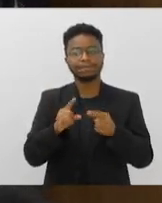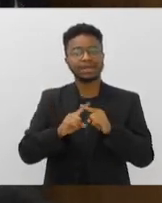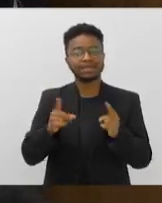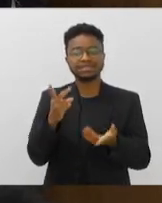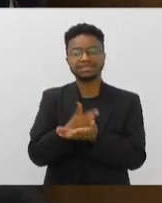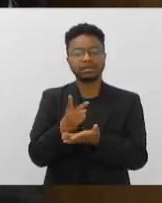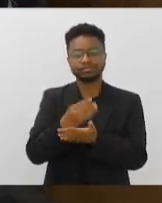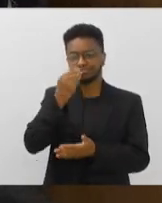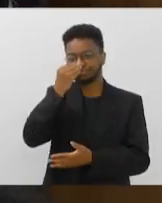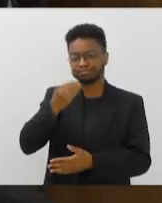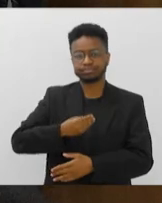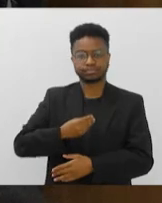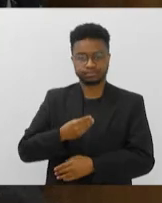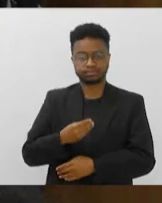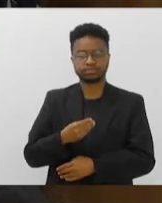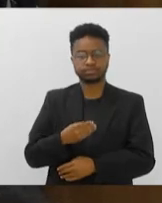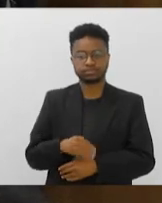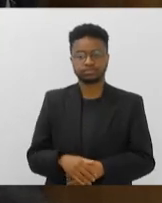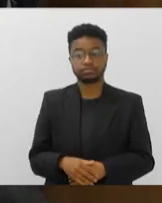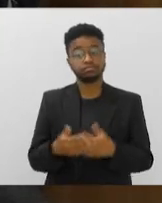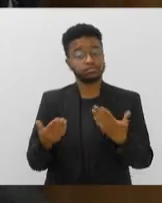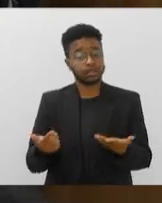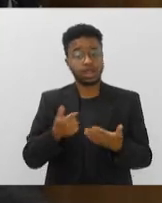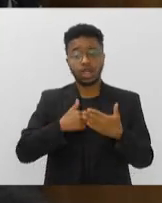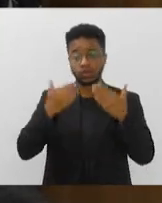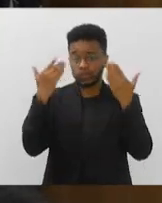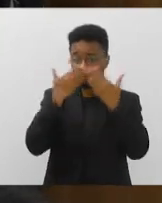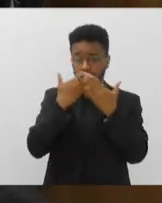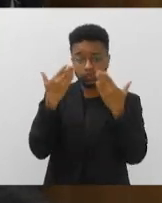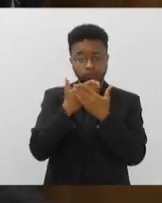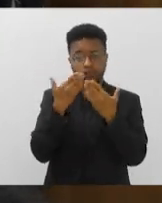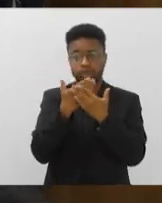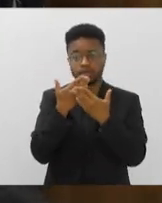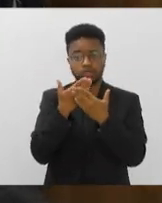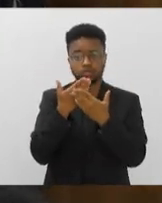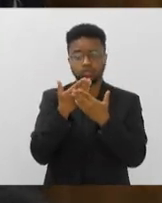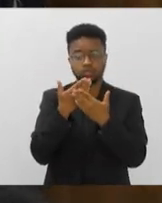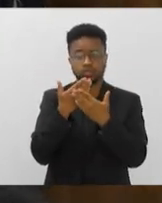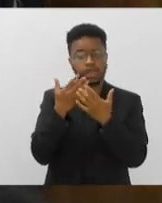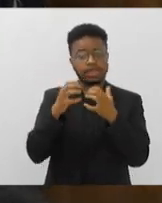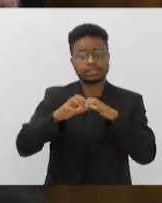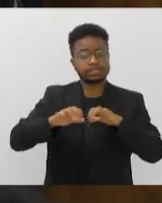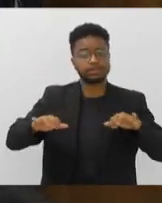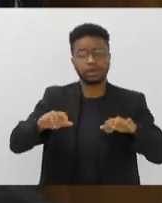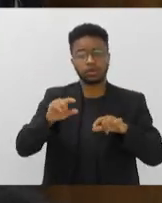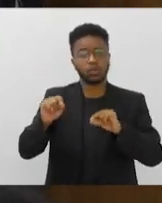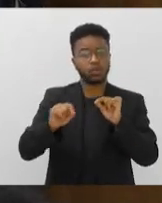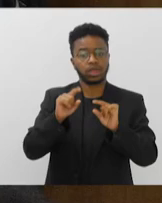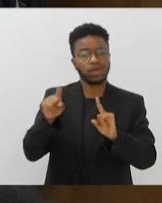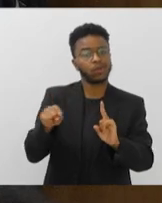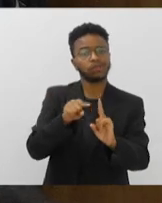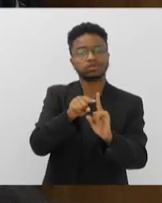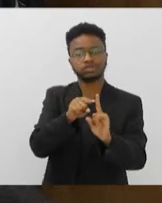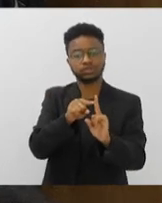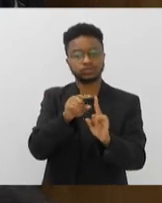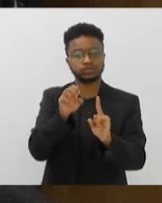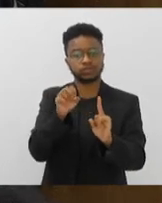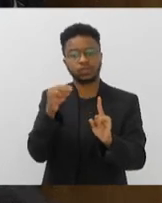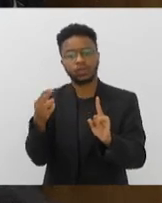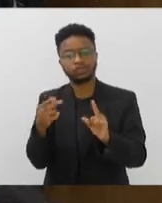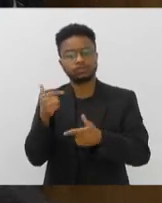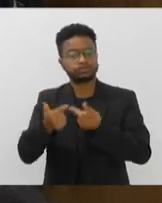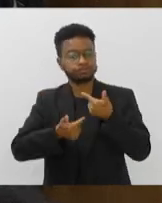ignorados eh eu não vejo eh distinção de intenções de